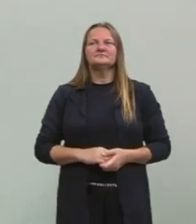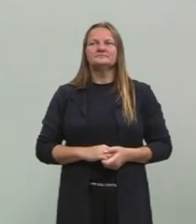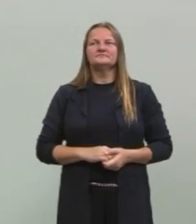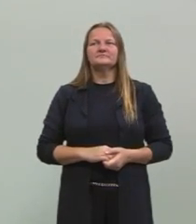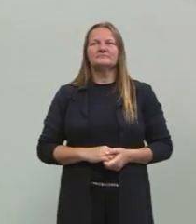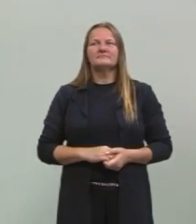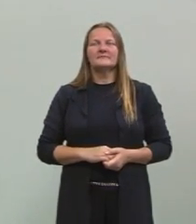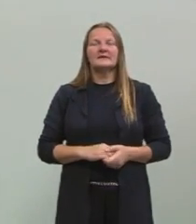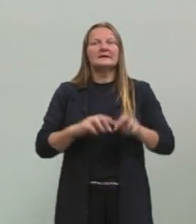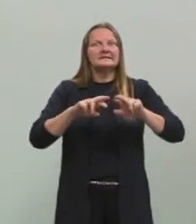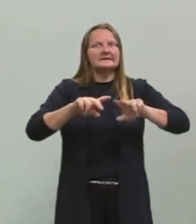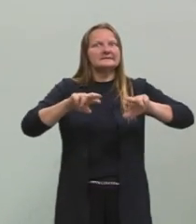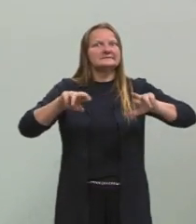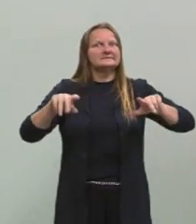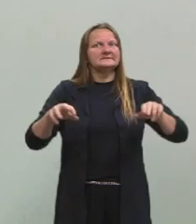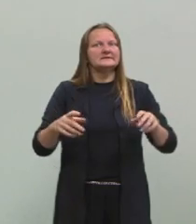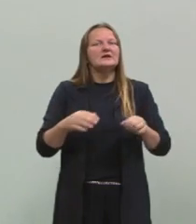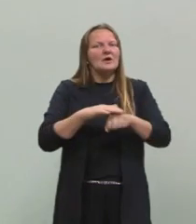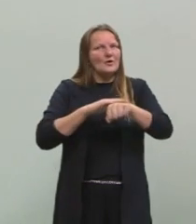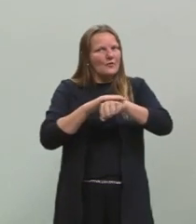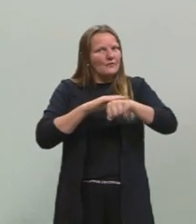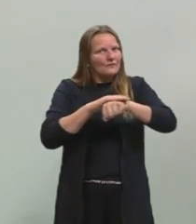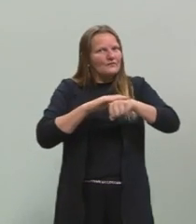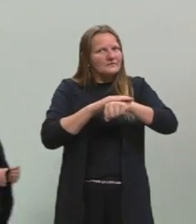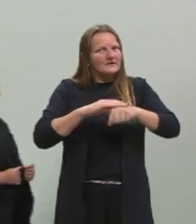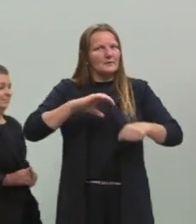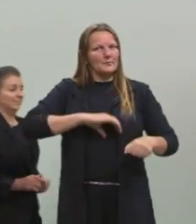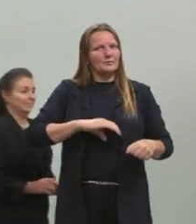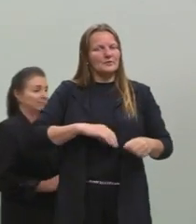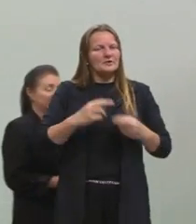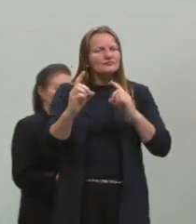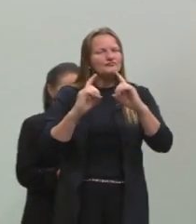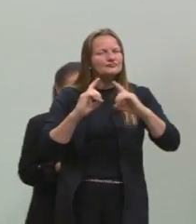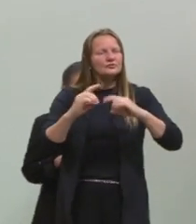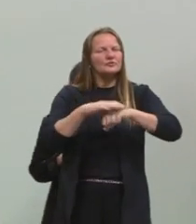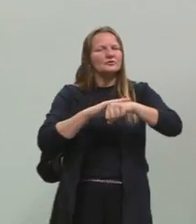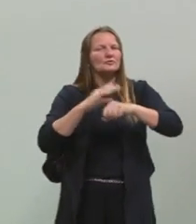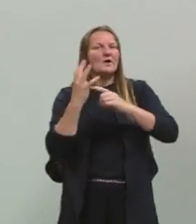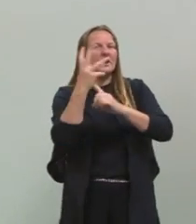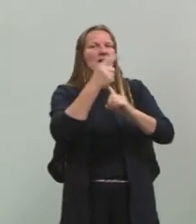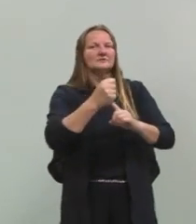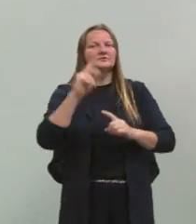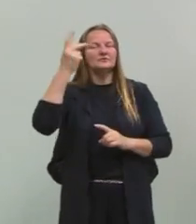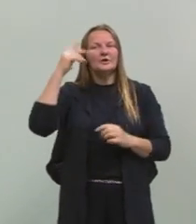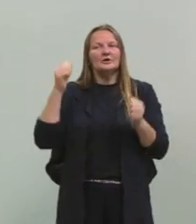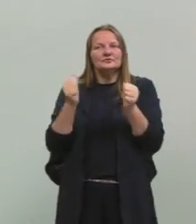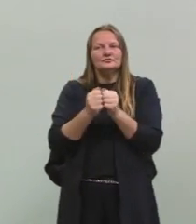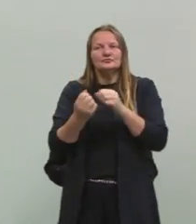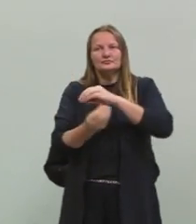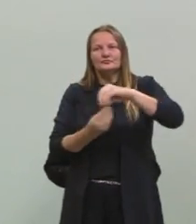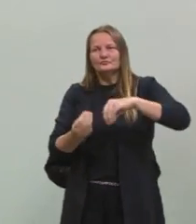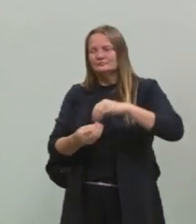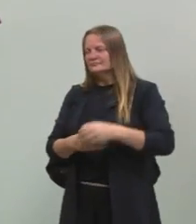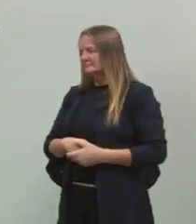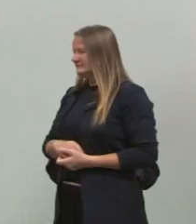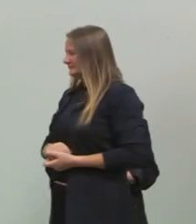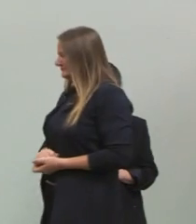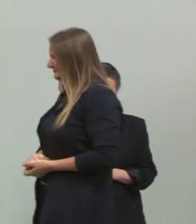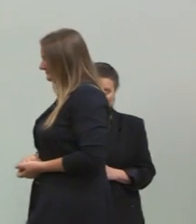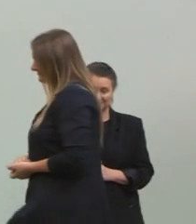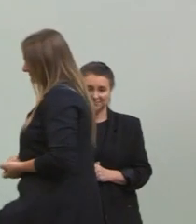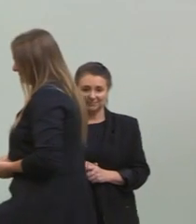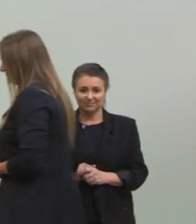a gente tem várias coisas para conversar aí de língua portuguesa dialogando com arte com História e também com carnaval eu